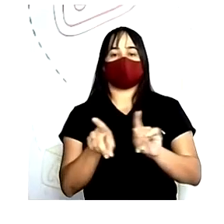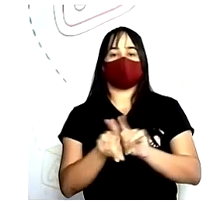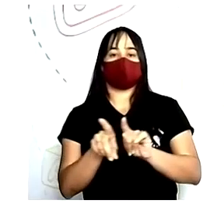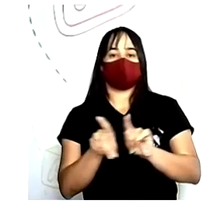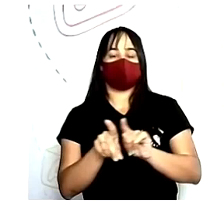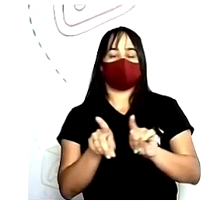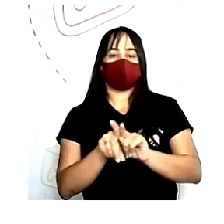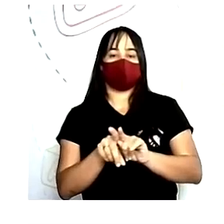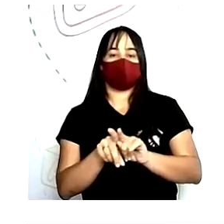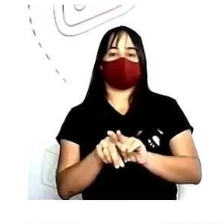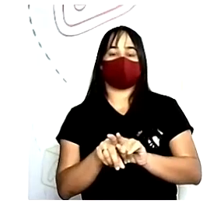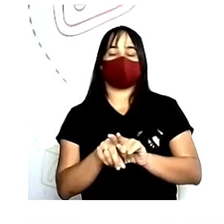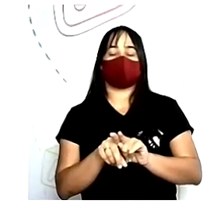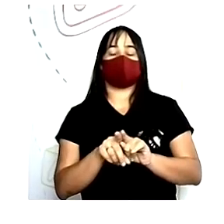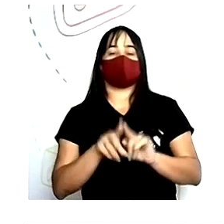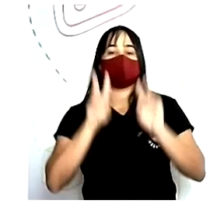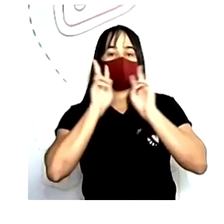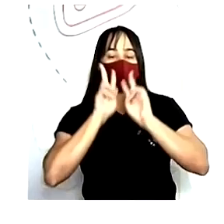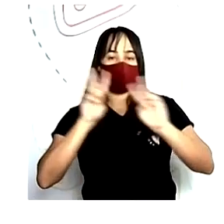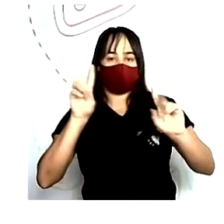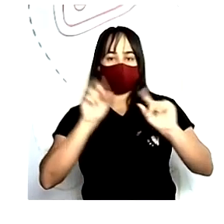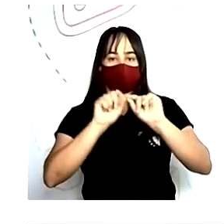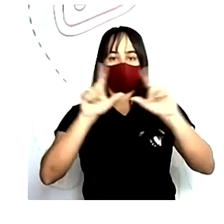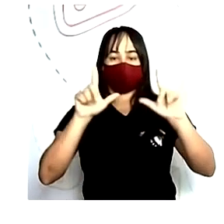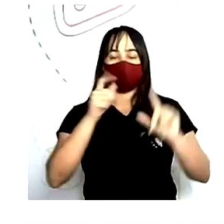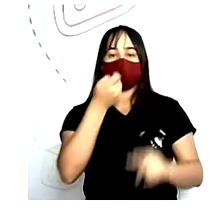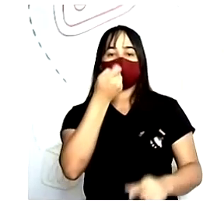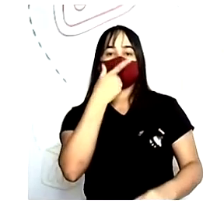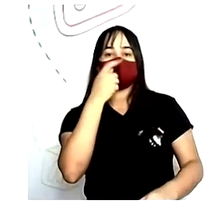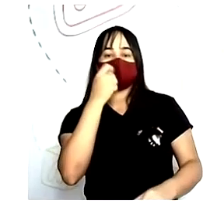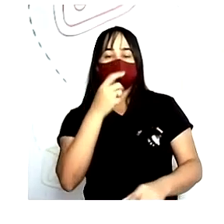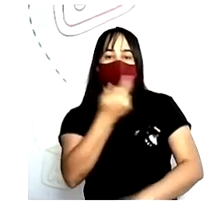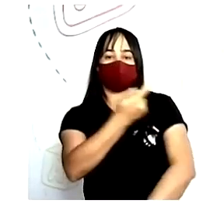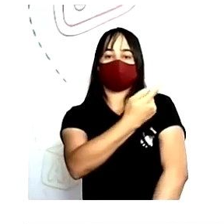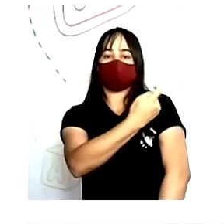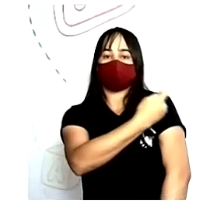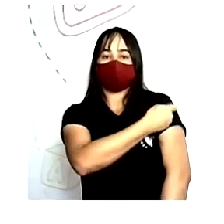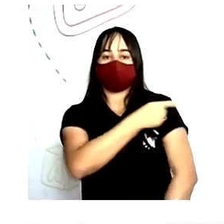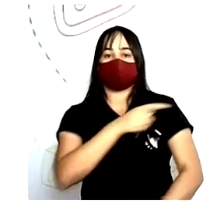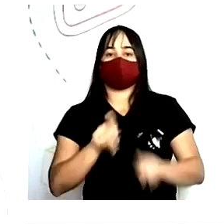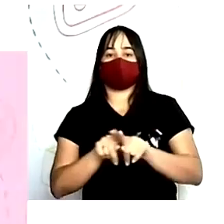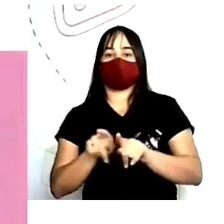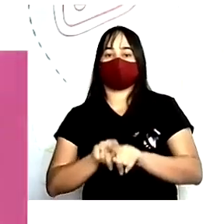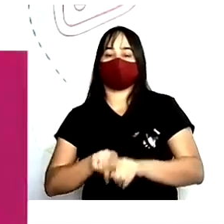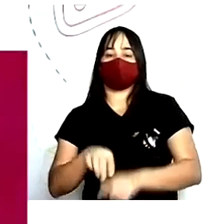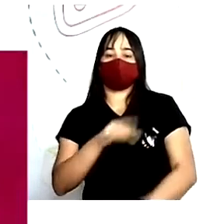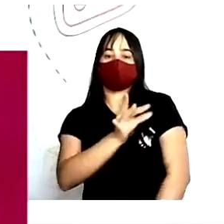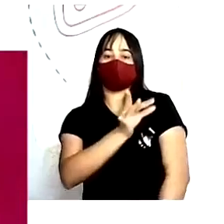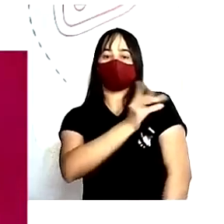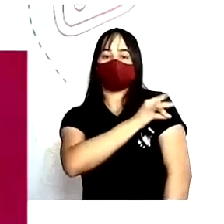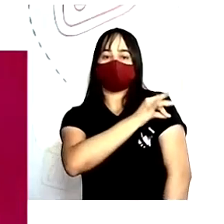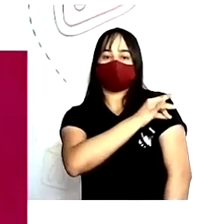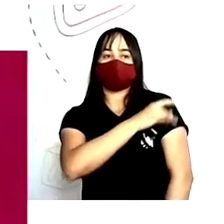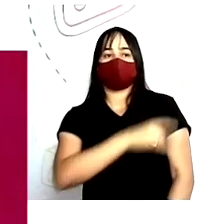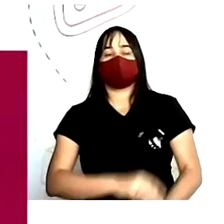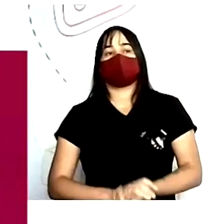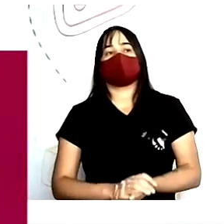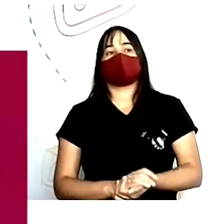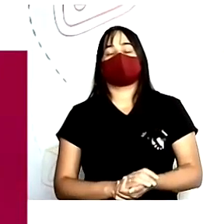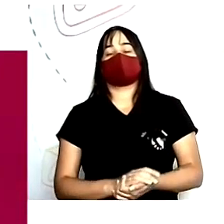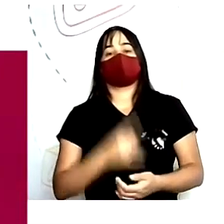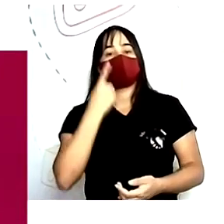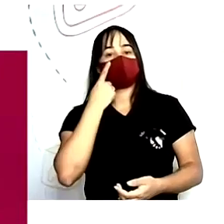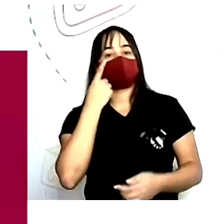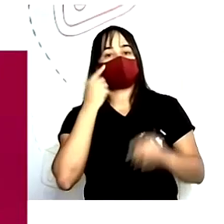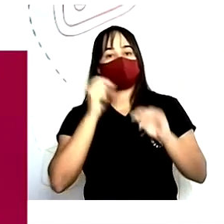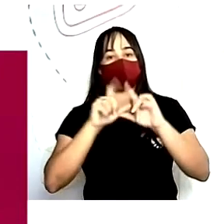já vai ver através de imagens. Também pílulas, injeções e adesivos. Tá aqui, ó, injeções,